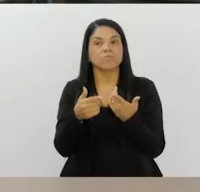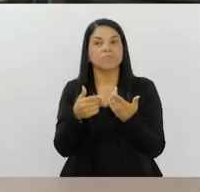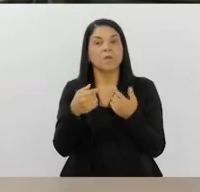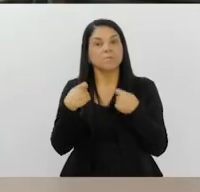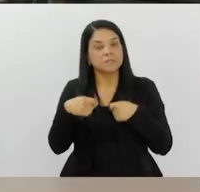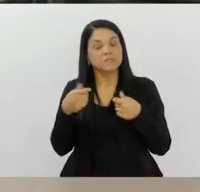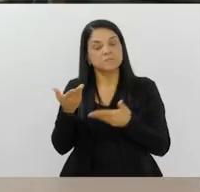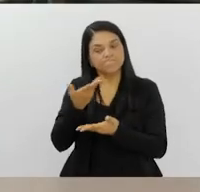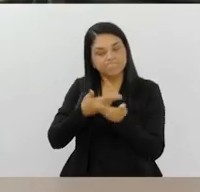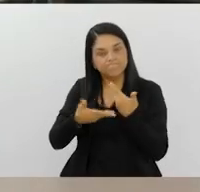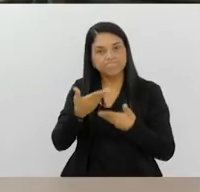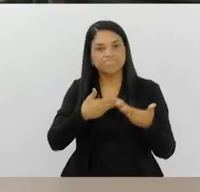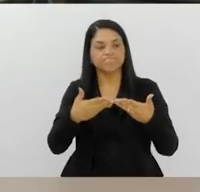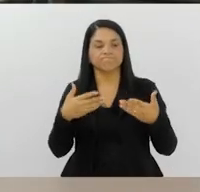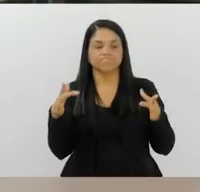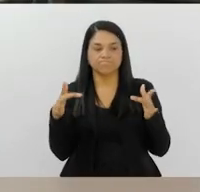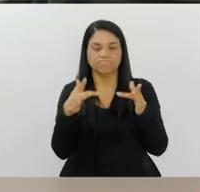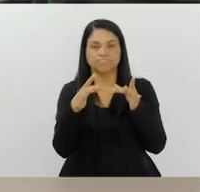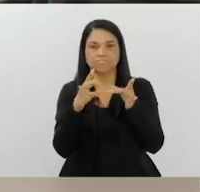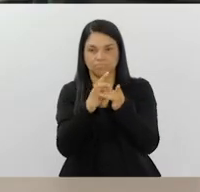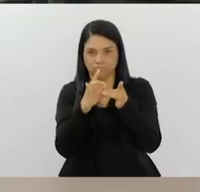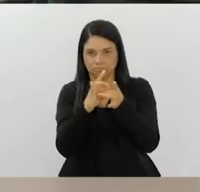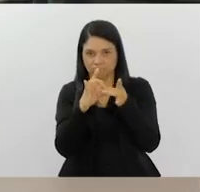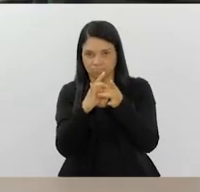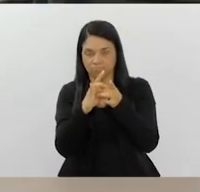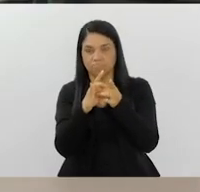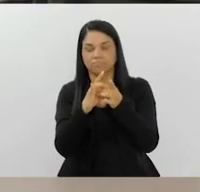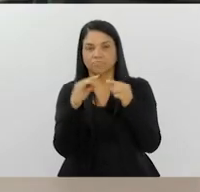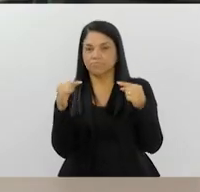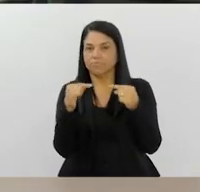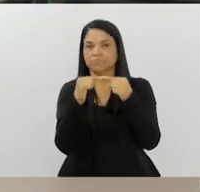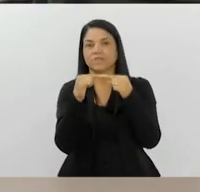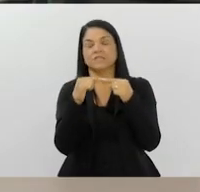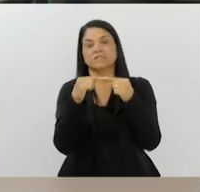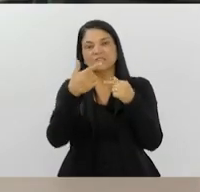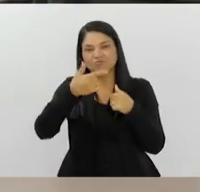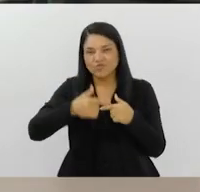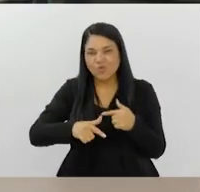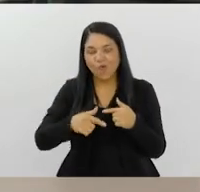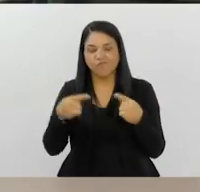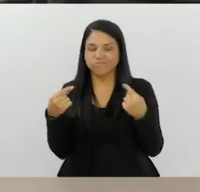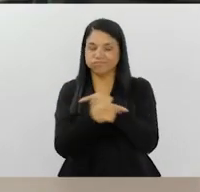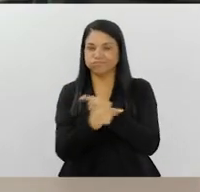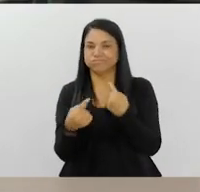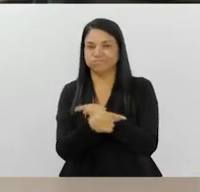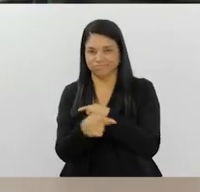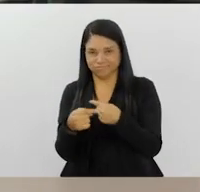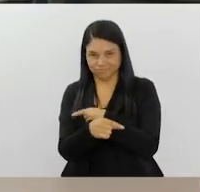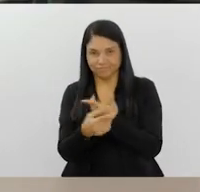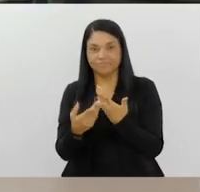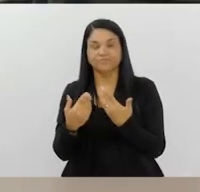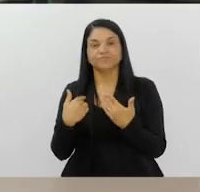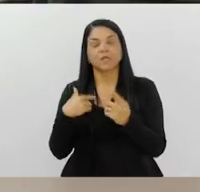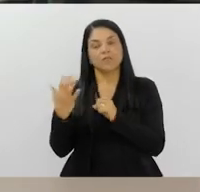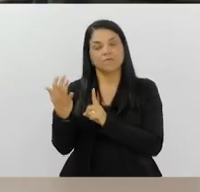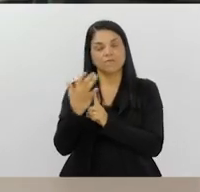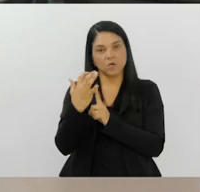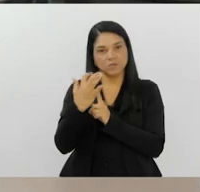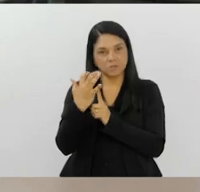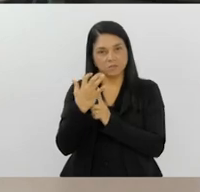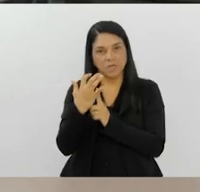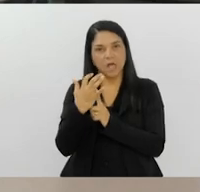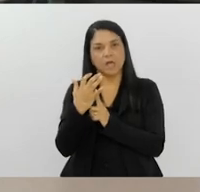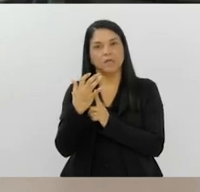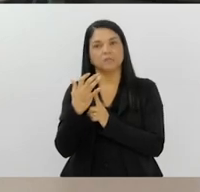sintonia cruzada porque senão mais uma vez só vai ficar picotado E aí é isso é desde a gente ser influenciado por